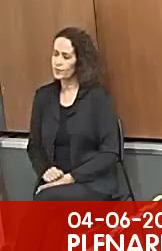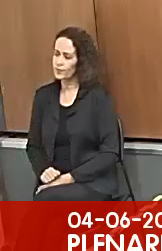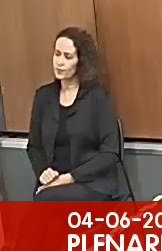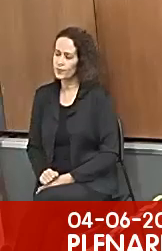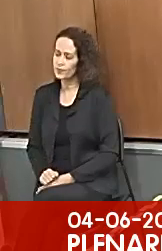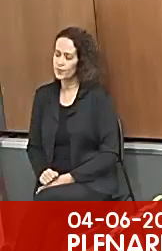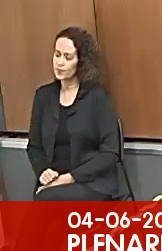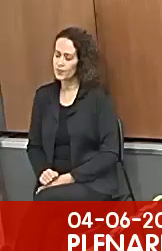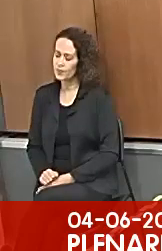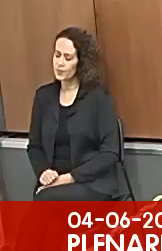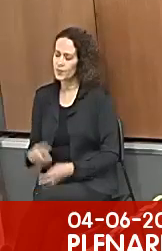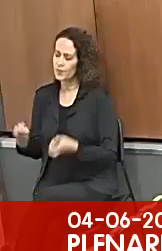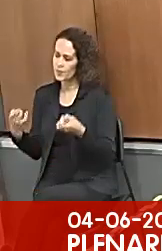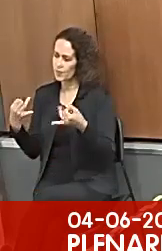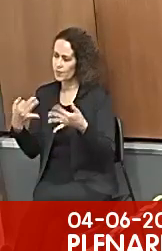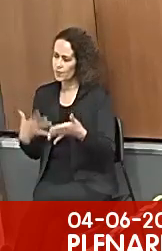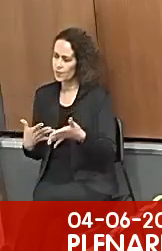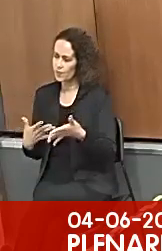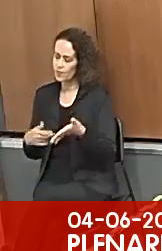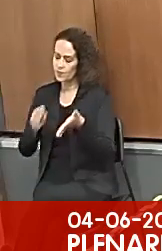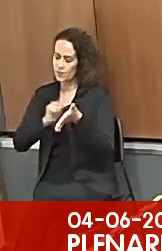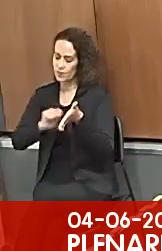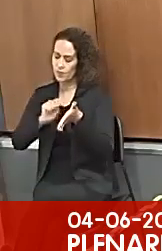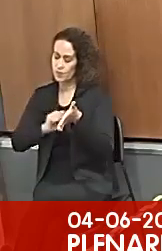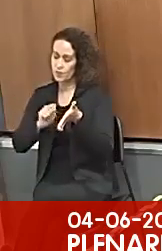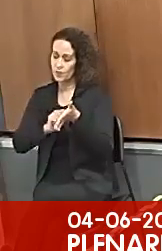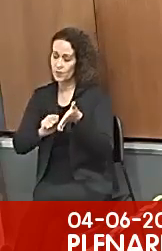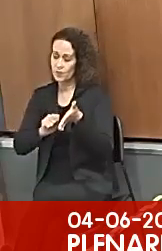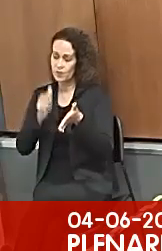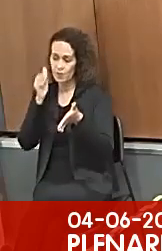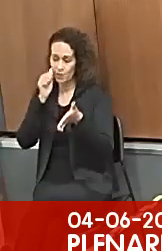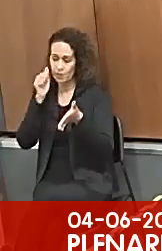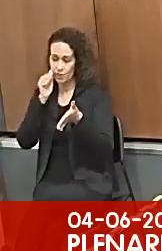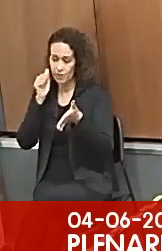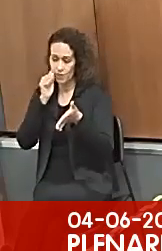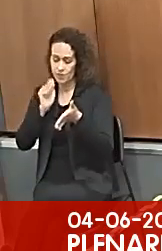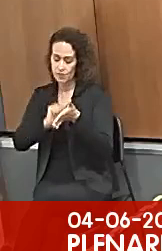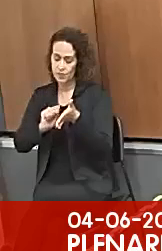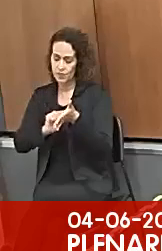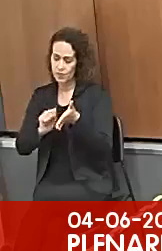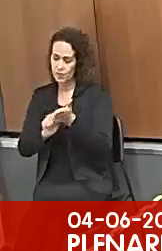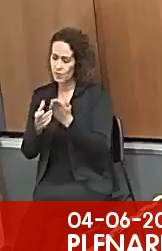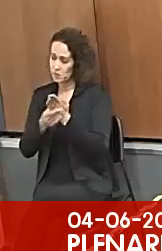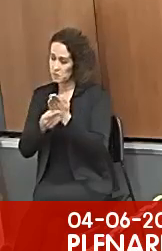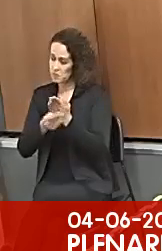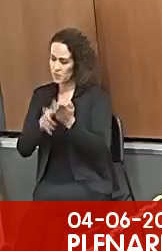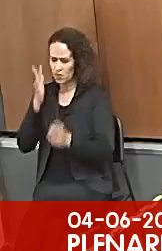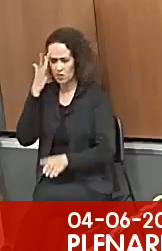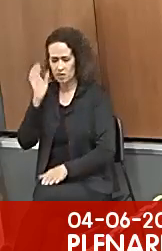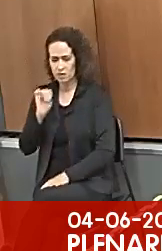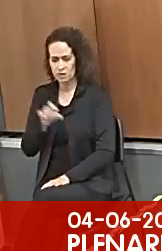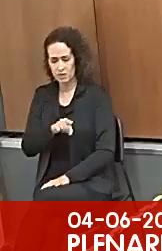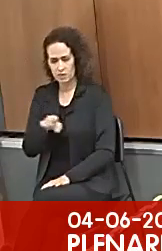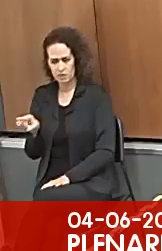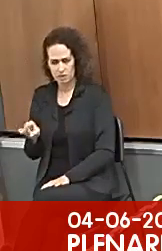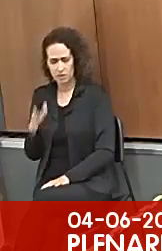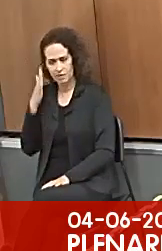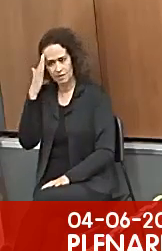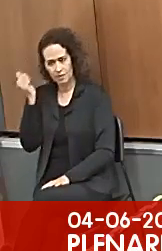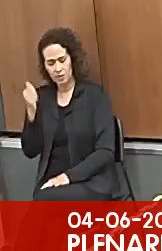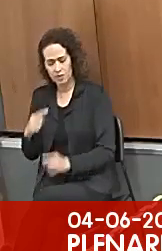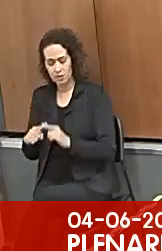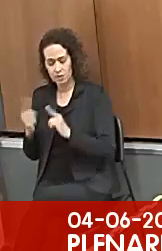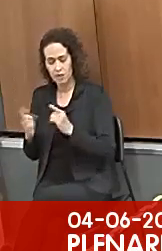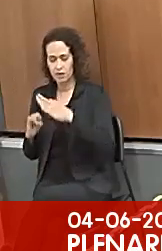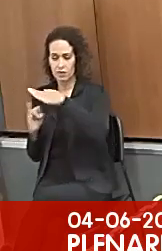a autoria desse livro, é que, eu não sei se as senhoras, os senhores sabem, mas a